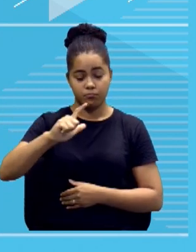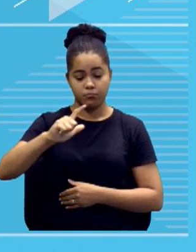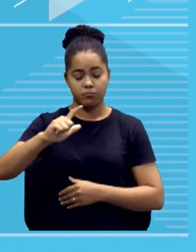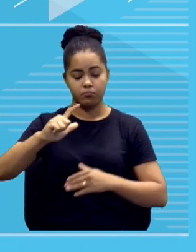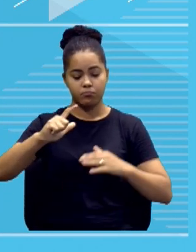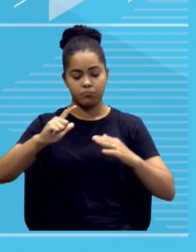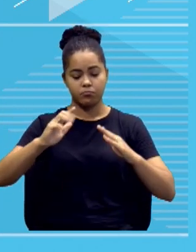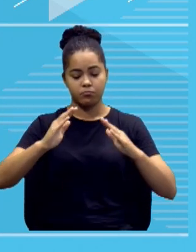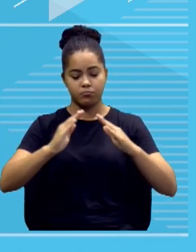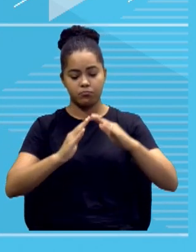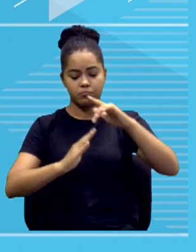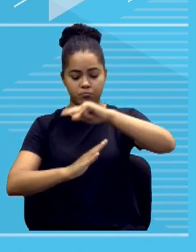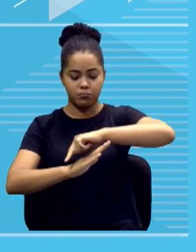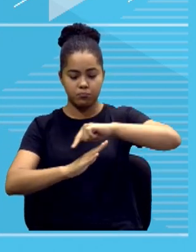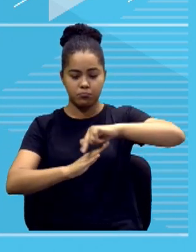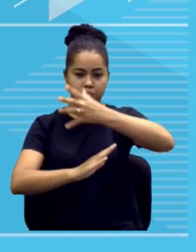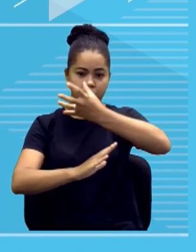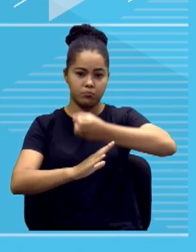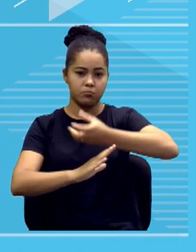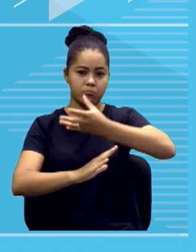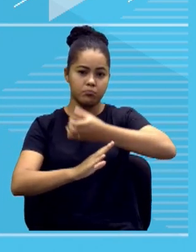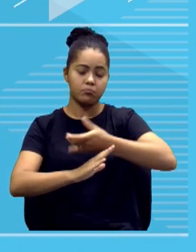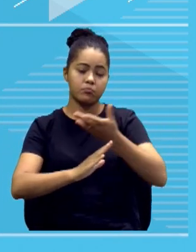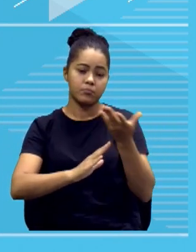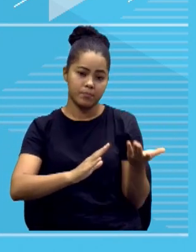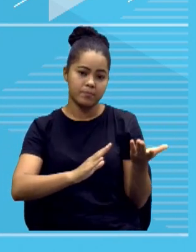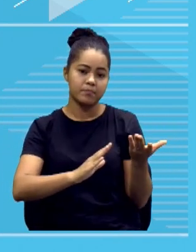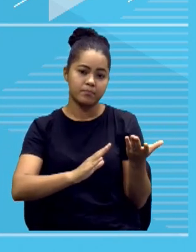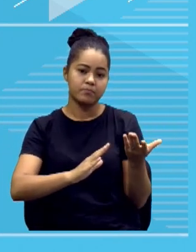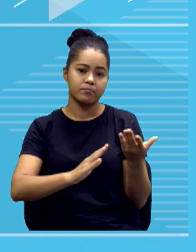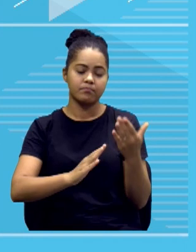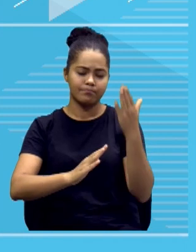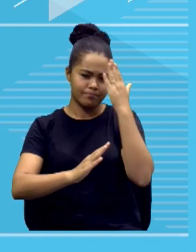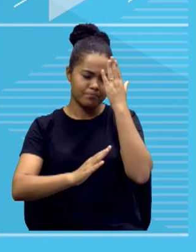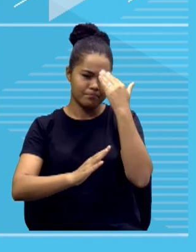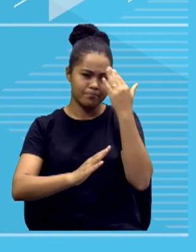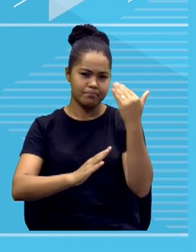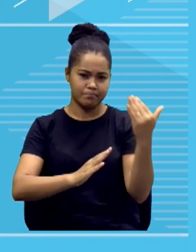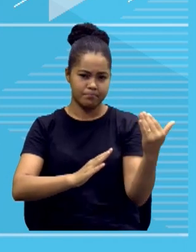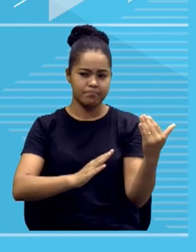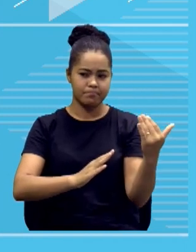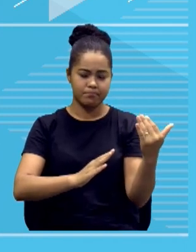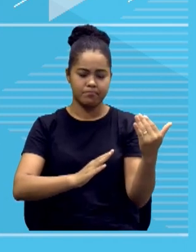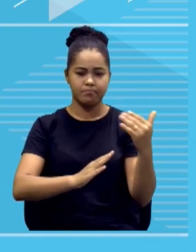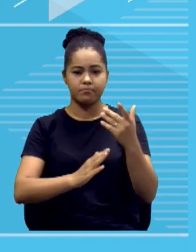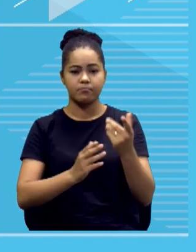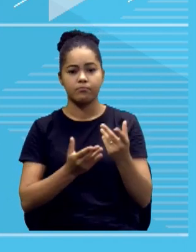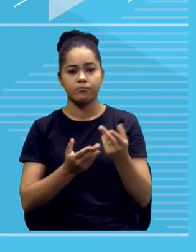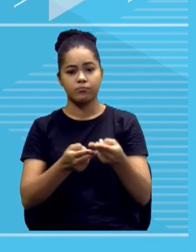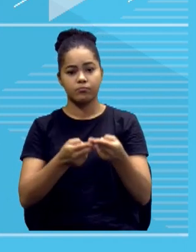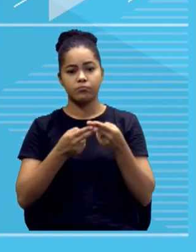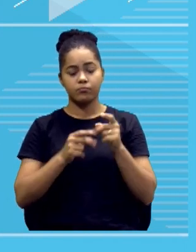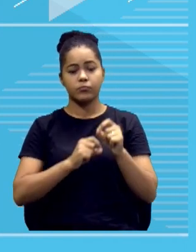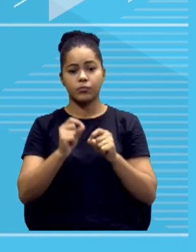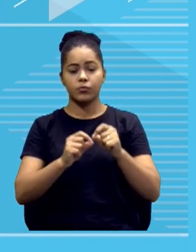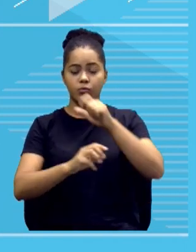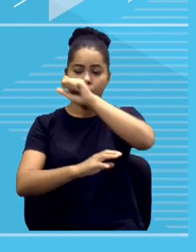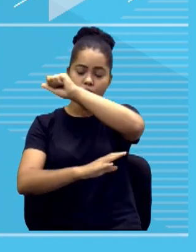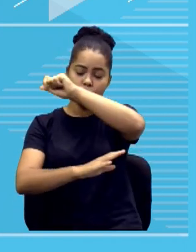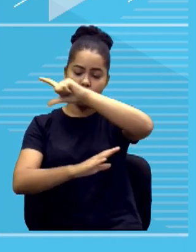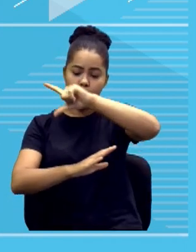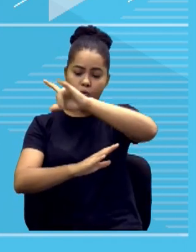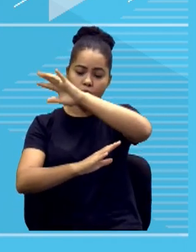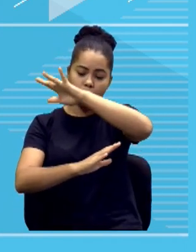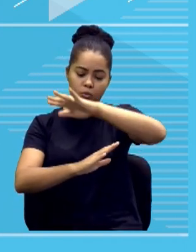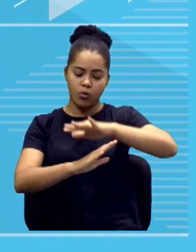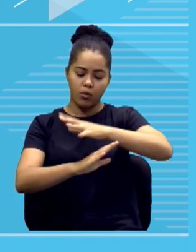sensação no momento, quando a gente fala de placas solares, né? As famosas placas solares aí, que usam a energia do sol para a